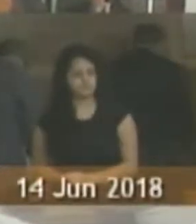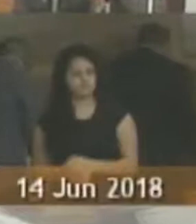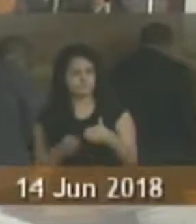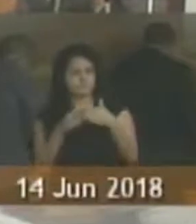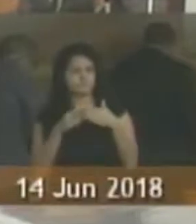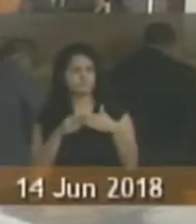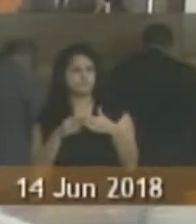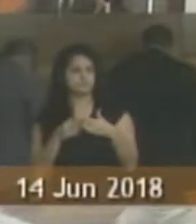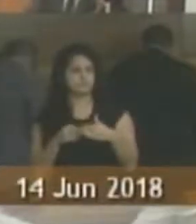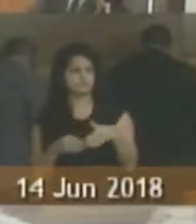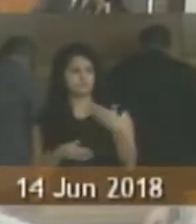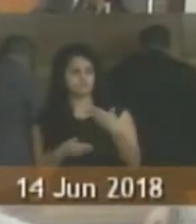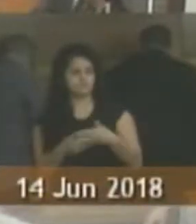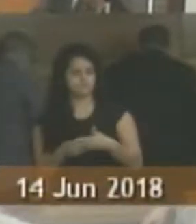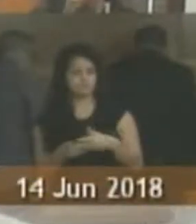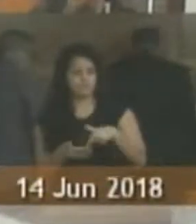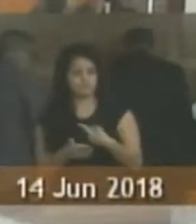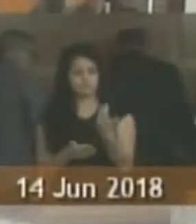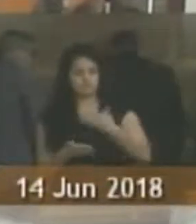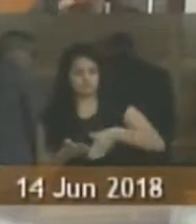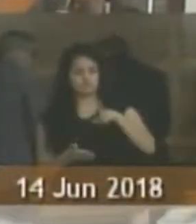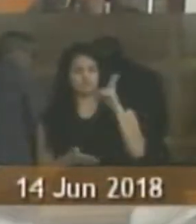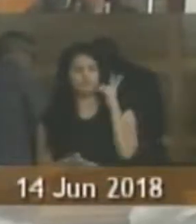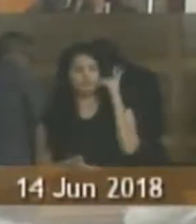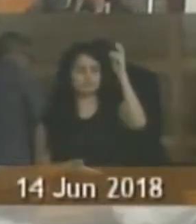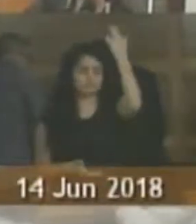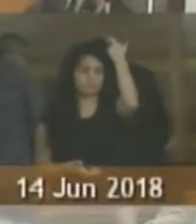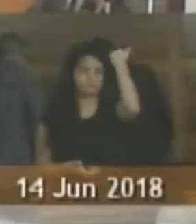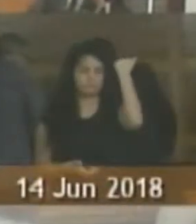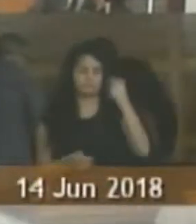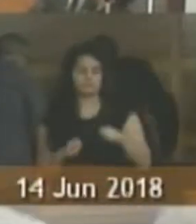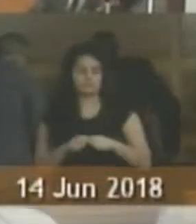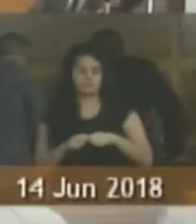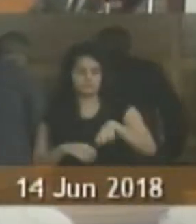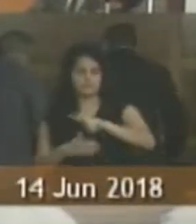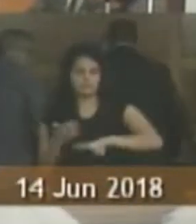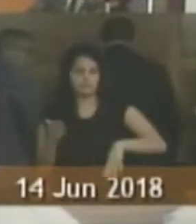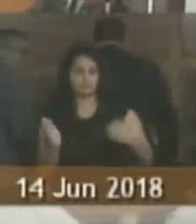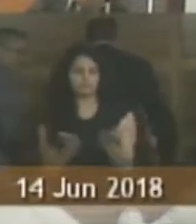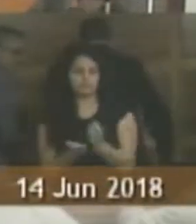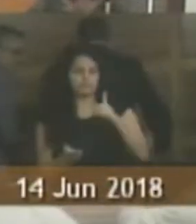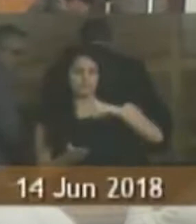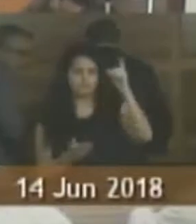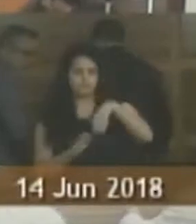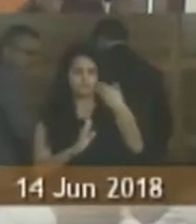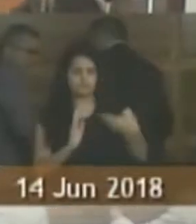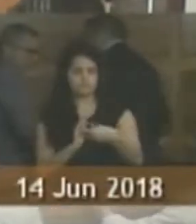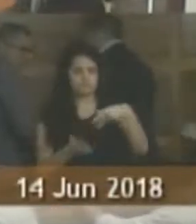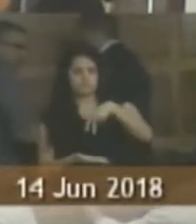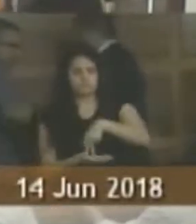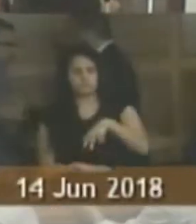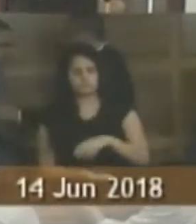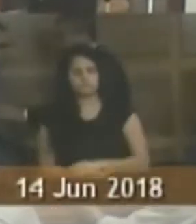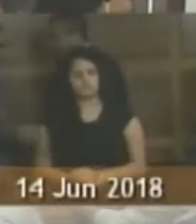Solicito ao segundo secretário, vereador Marquinho Coelho, que proceda à leitura de um trecho bíblico. Ficamos de pé, por favor, em reverência à palavra do senhor.